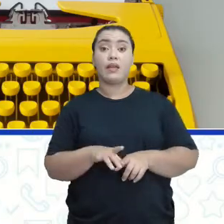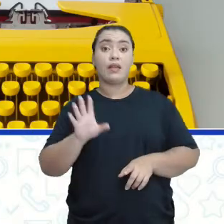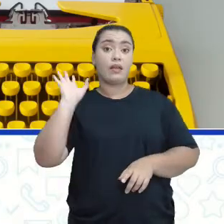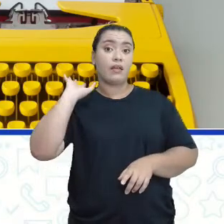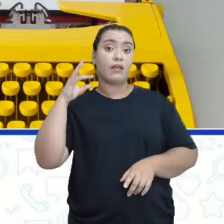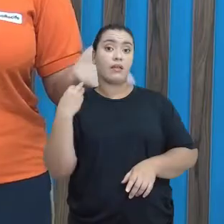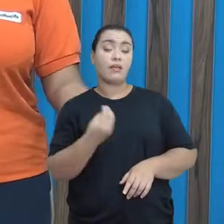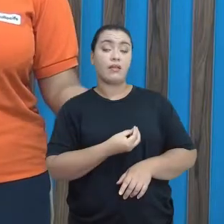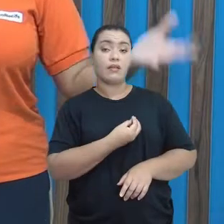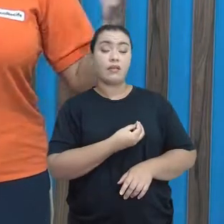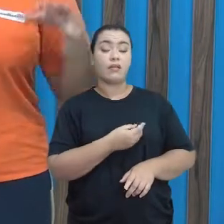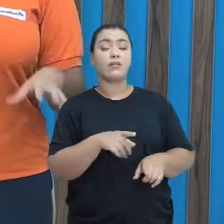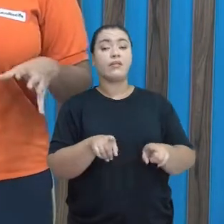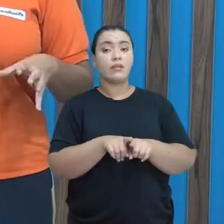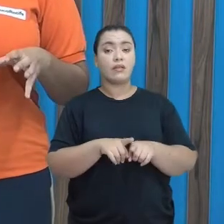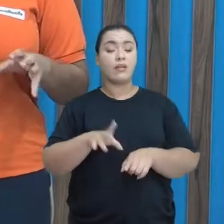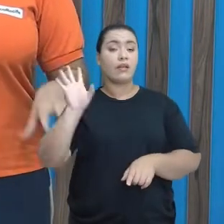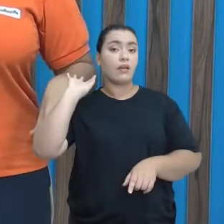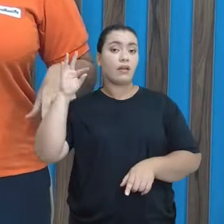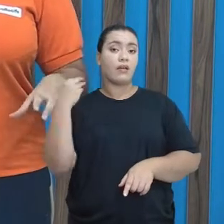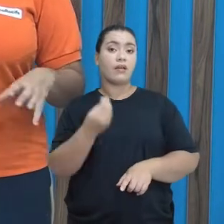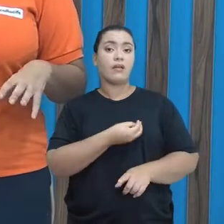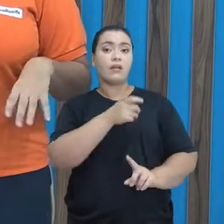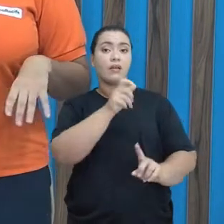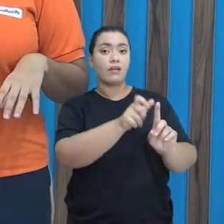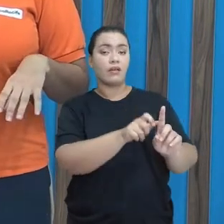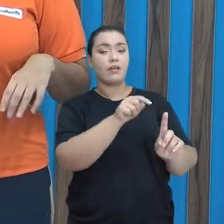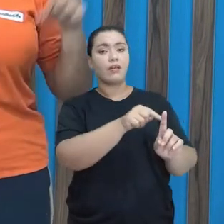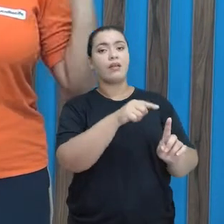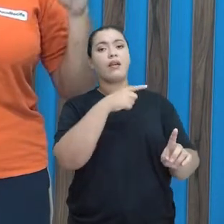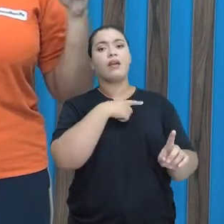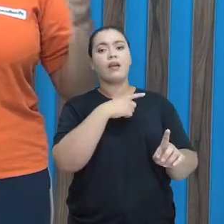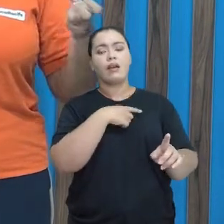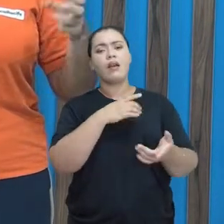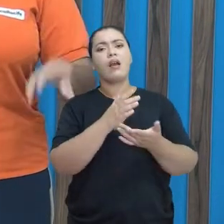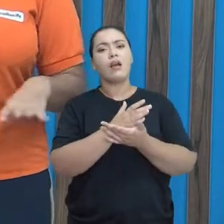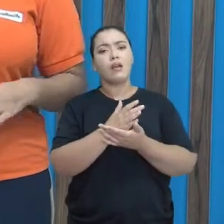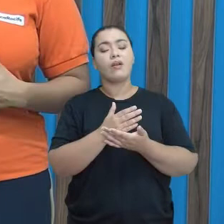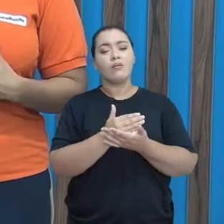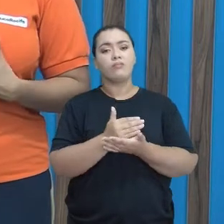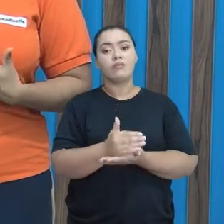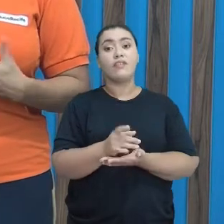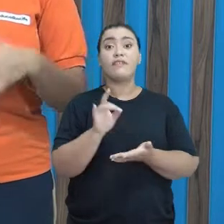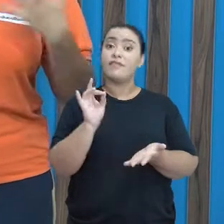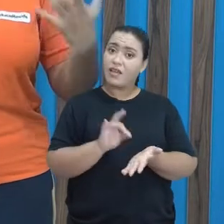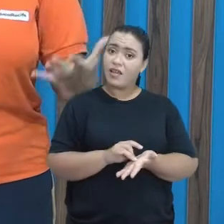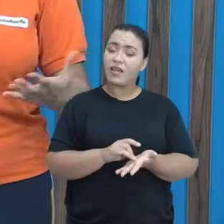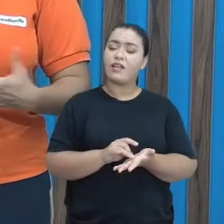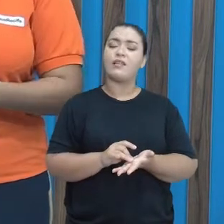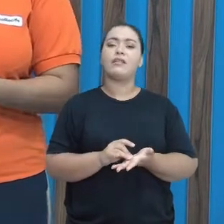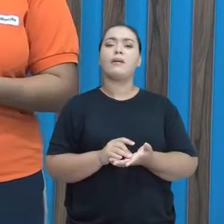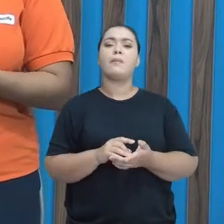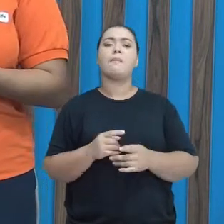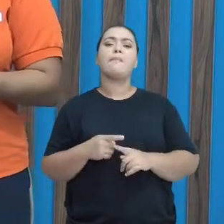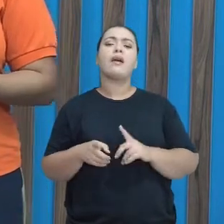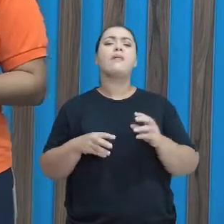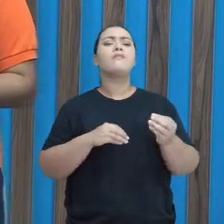a autobiografia, elas partem de momentos reais, entre aspas, de fatos